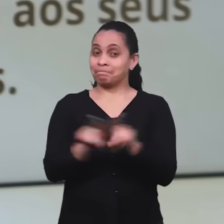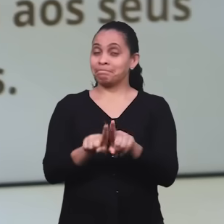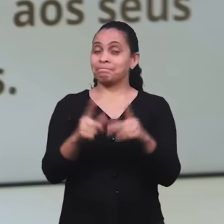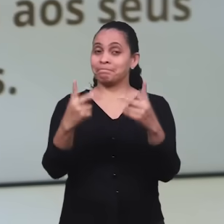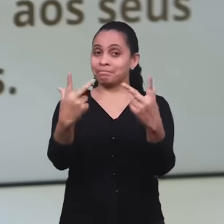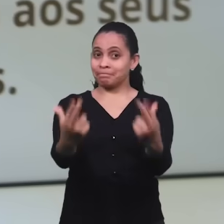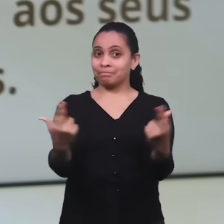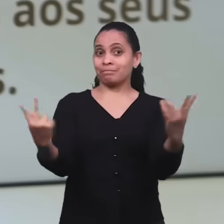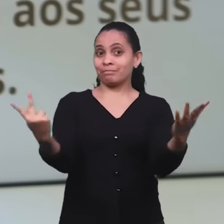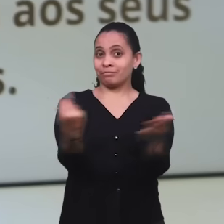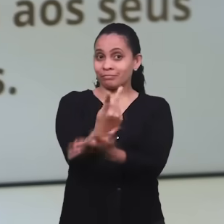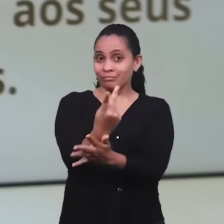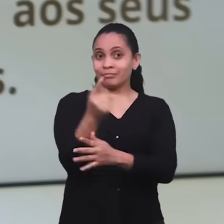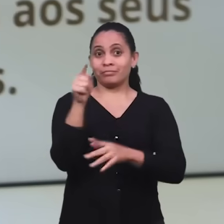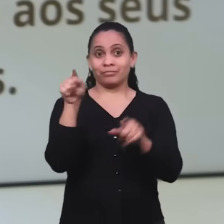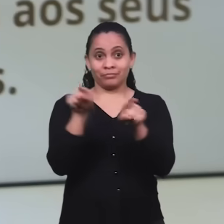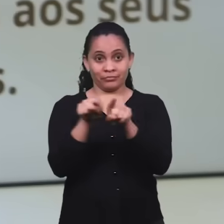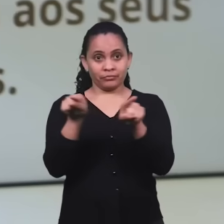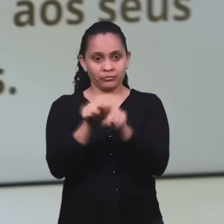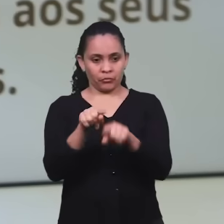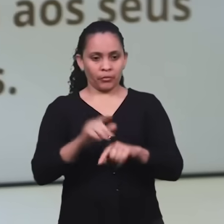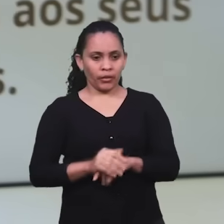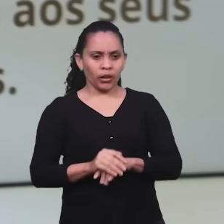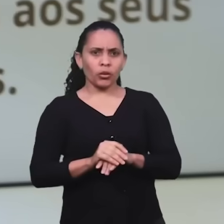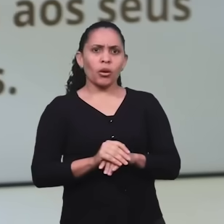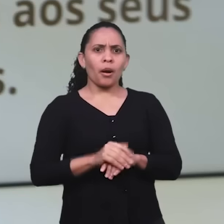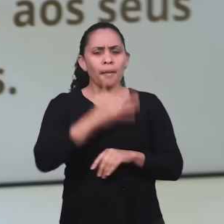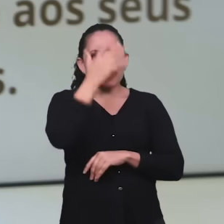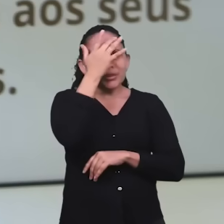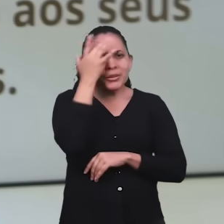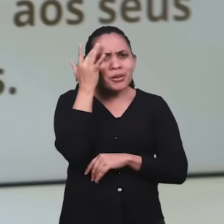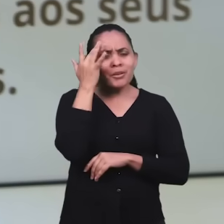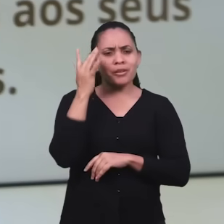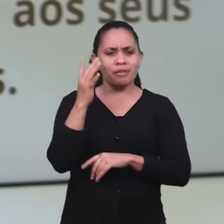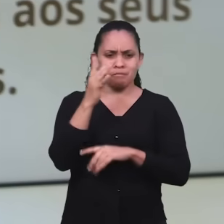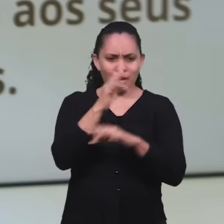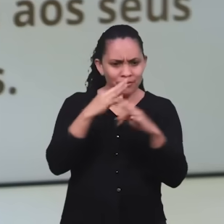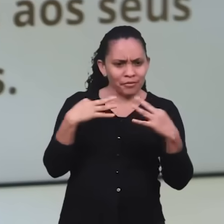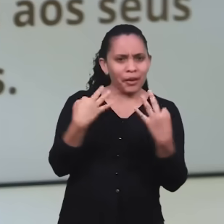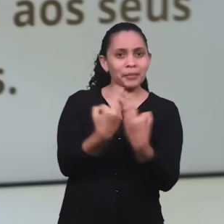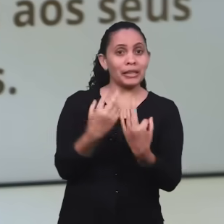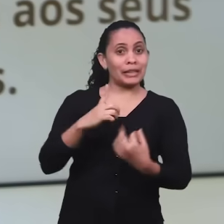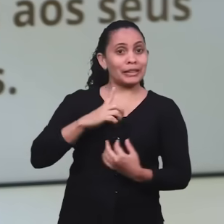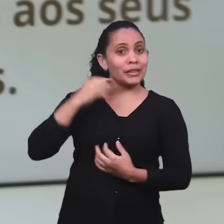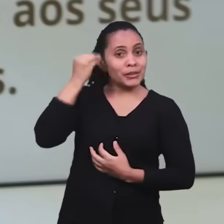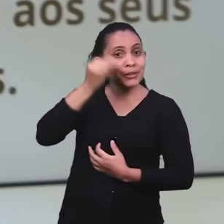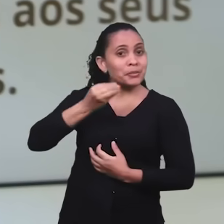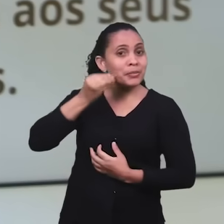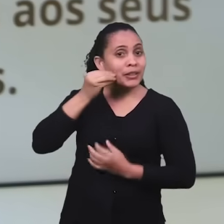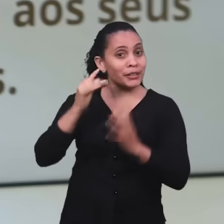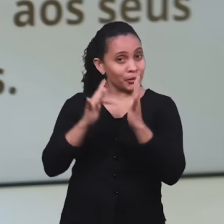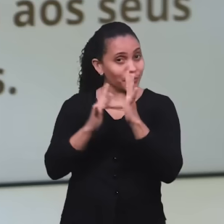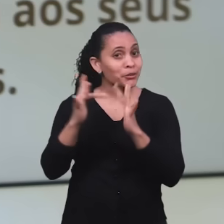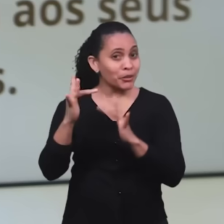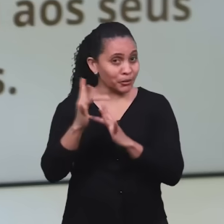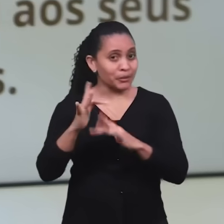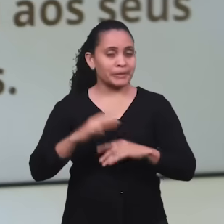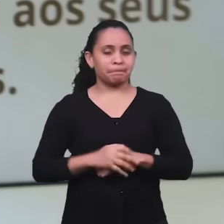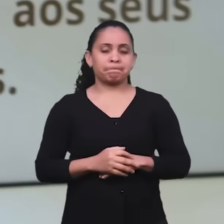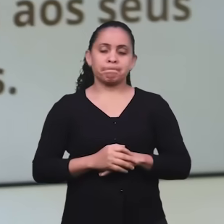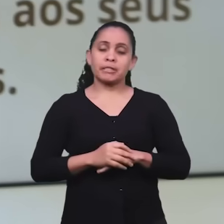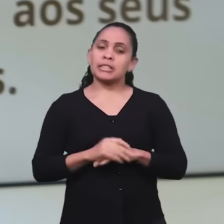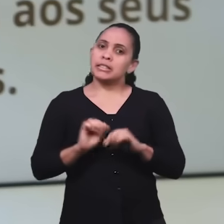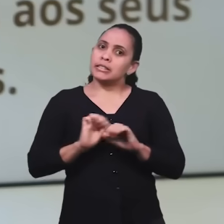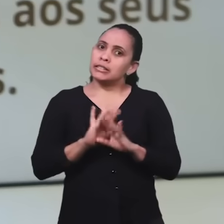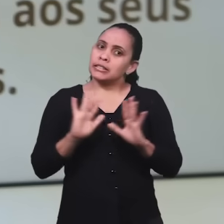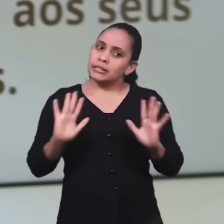isso que acontece quando o homem, quando uma família tem um encontro com Jesus. Claro que